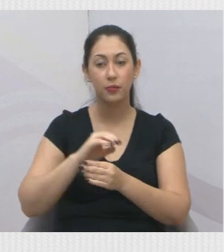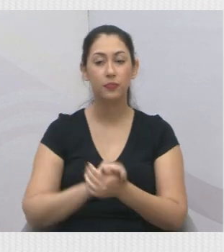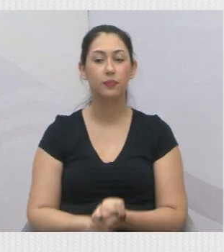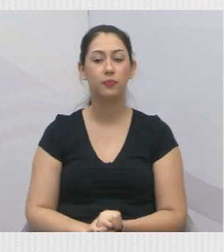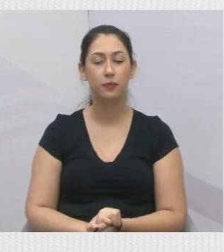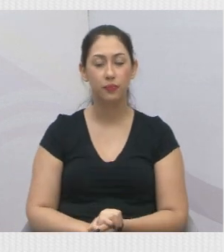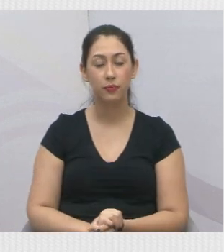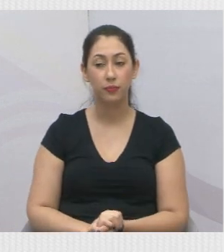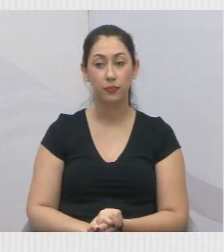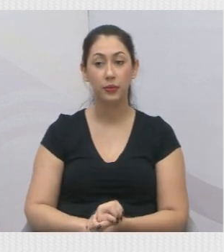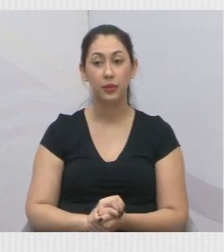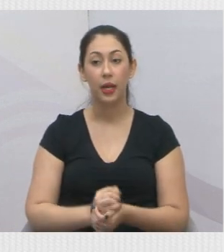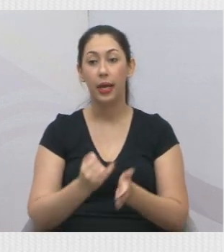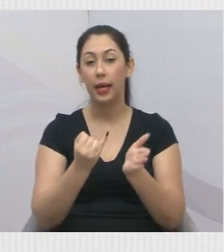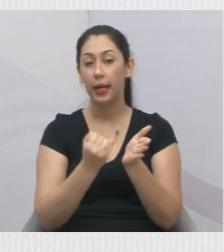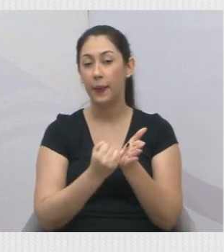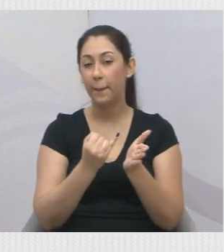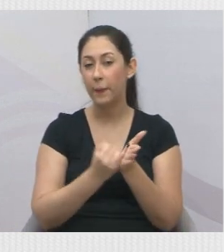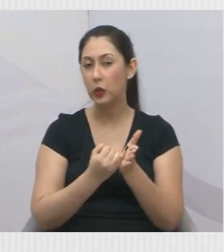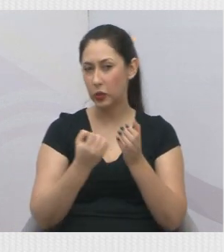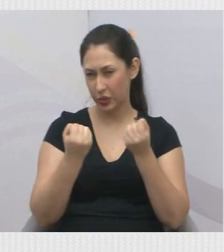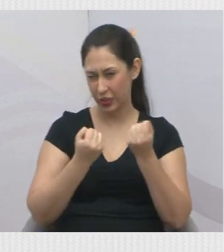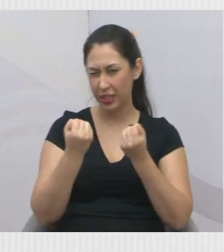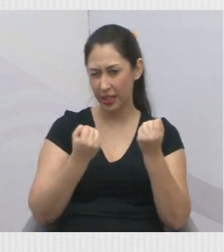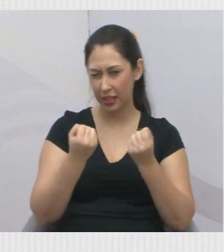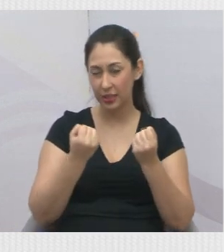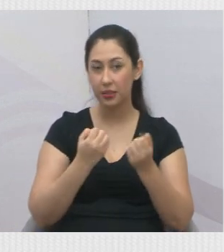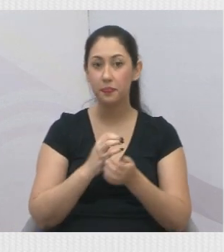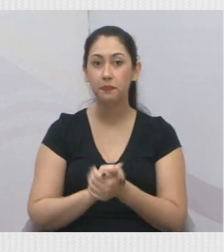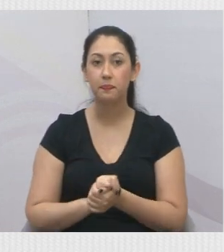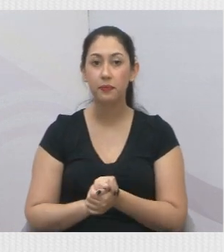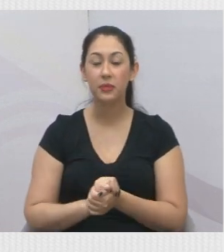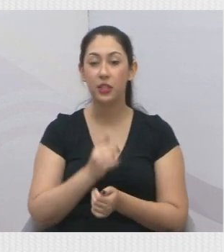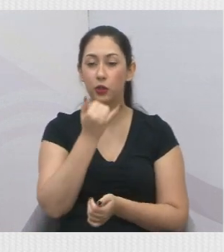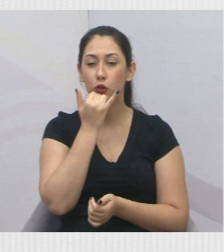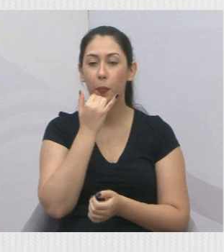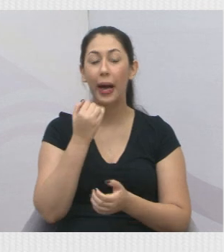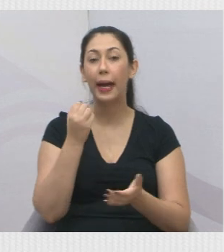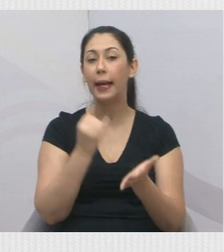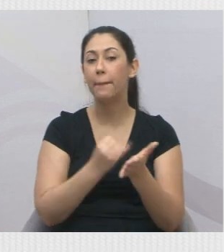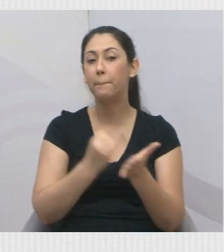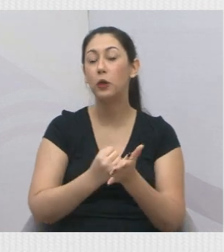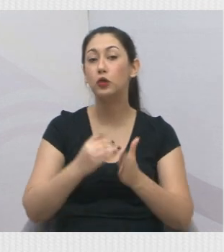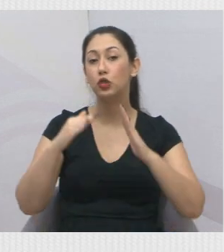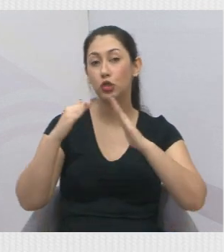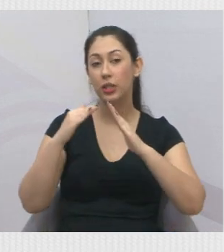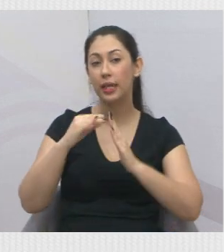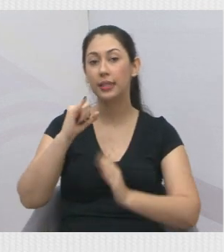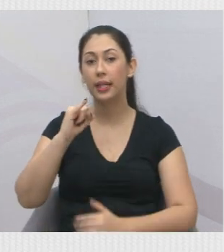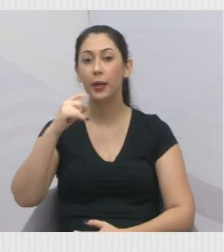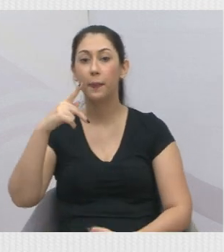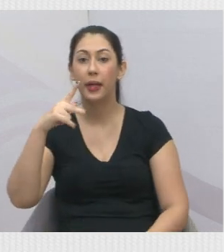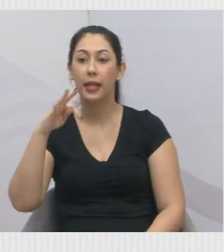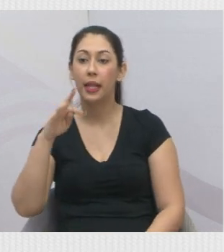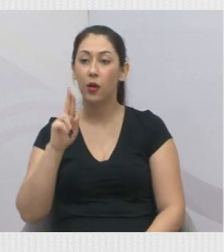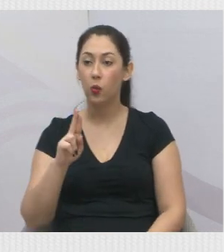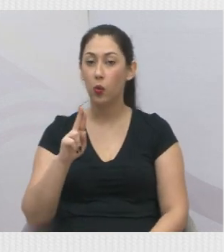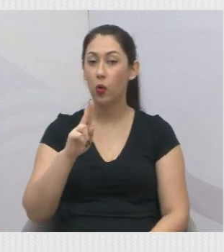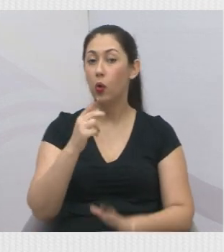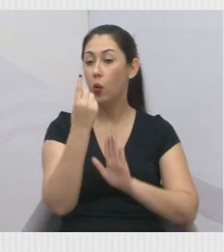passado. IPTU, Imposto Predial Territorial Urbano, Imposto Municipal, previsto nessa casa